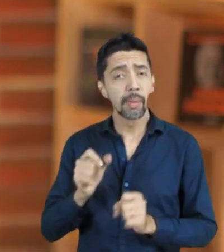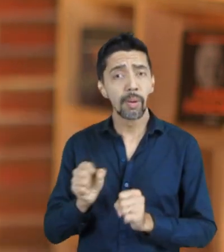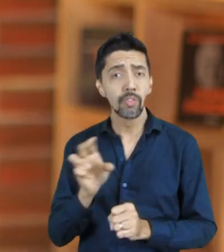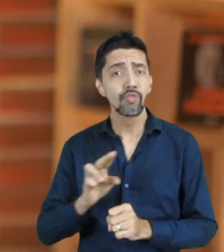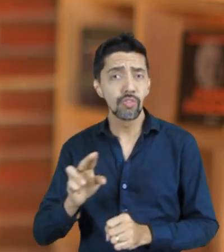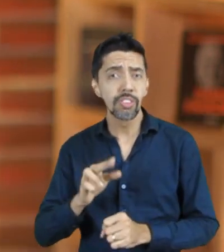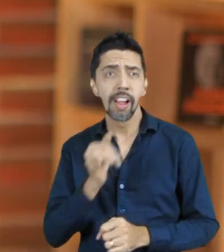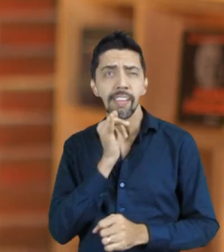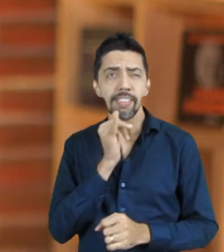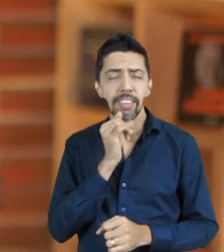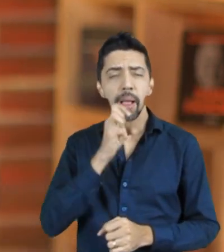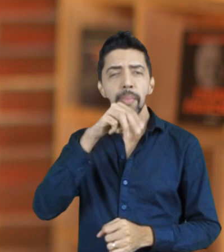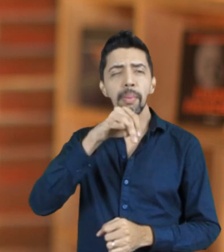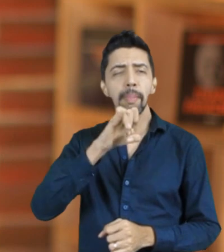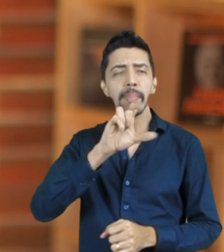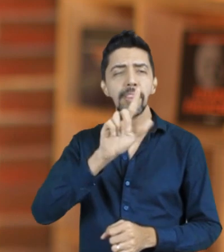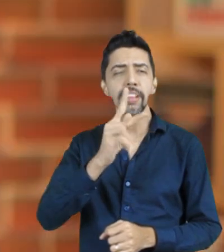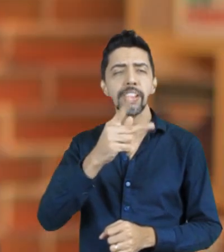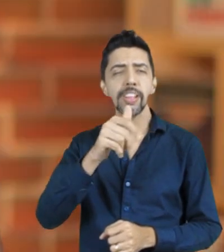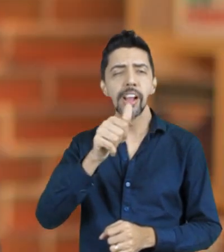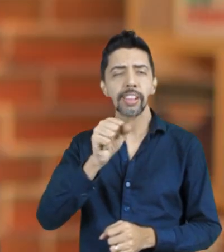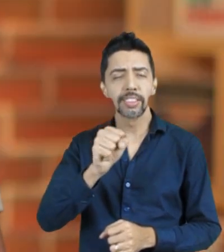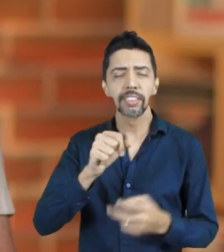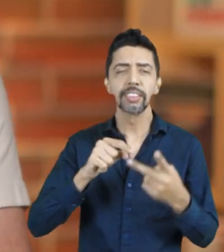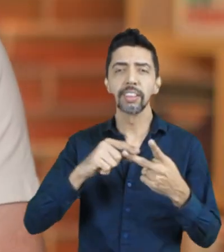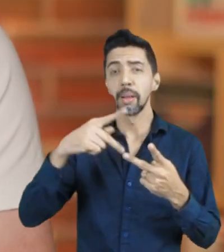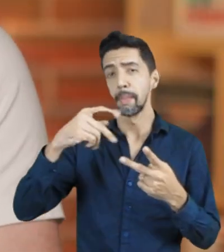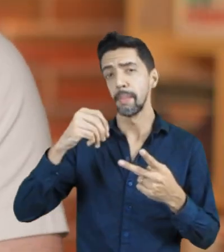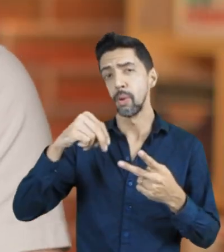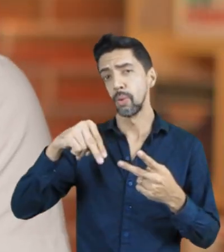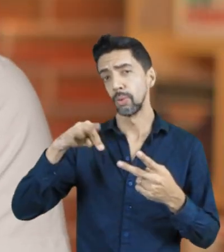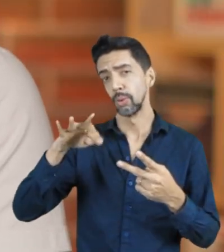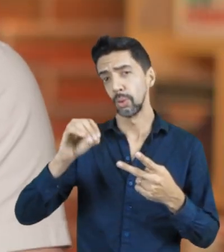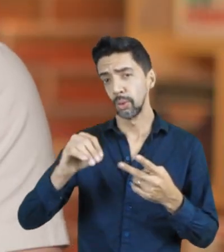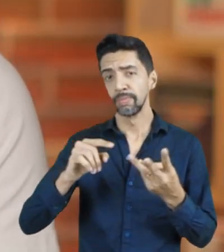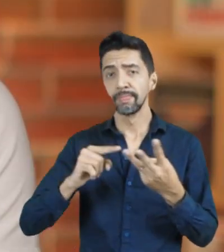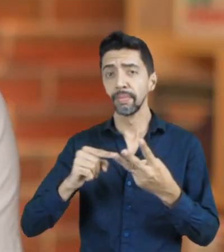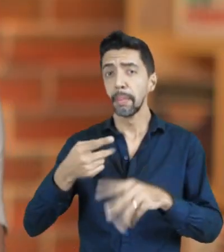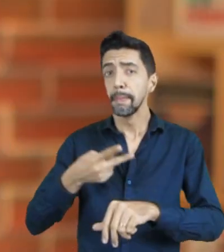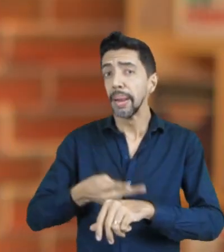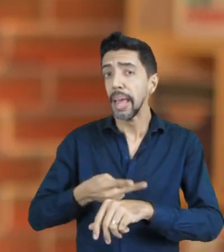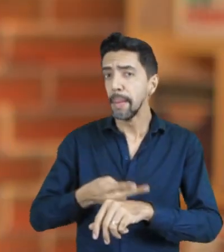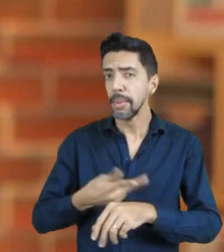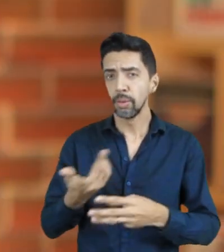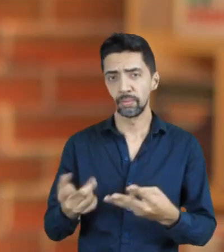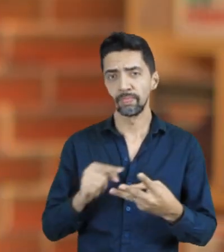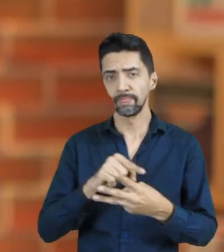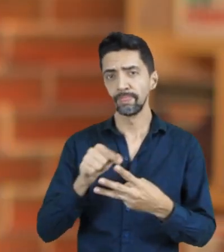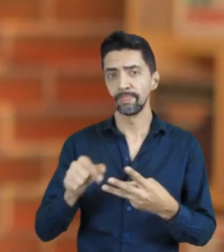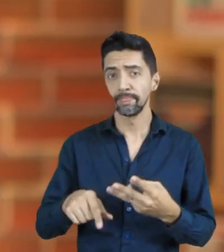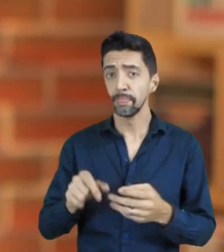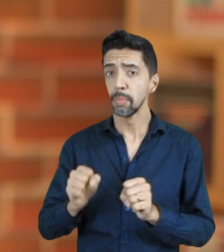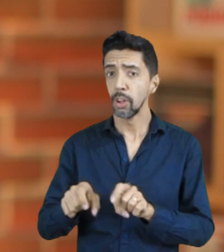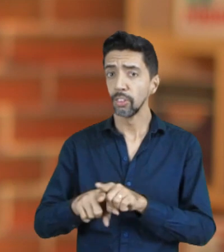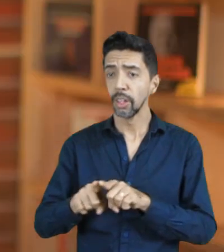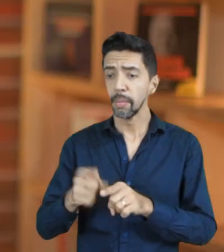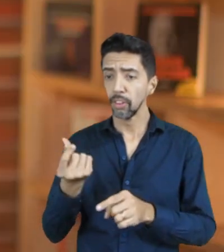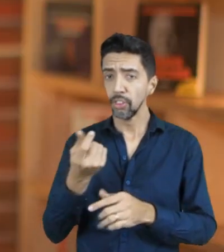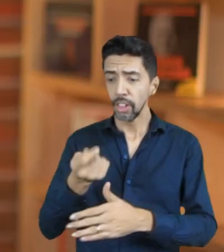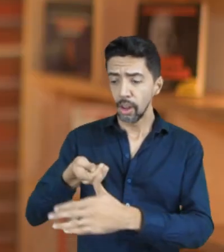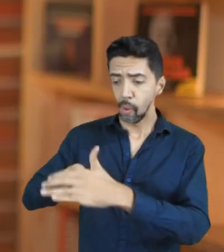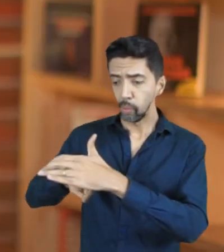com milhas com pontos com prêmios ela pode parcelar e continuar com o dinheiro dela aplicado